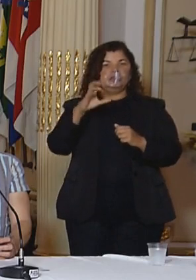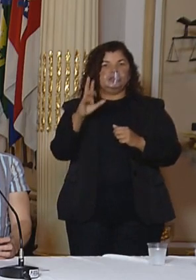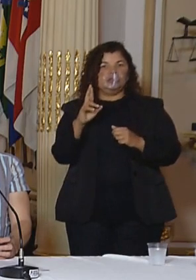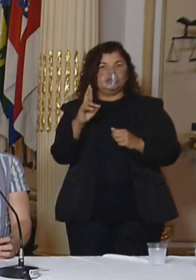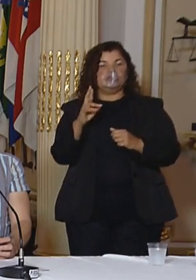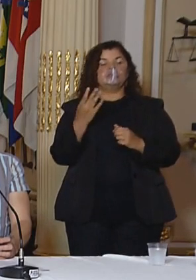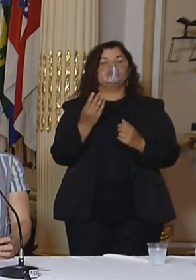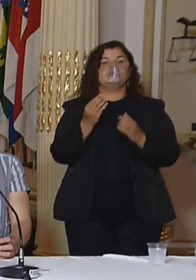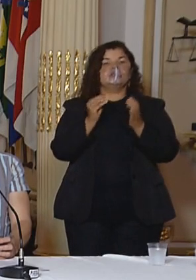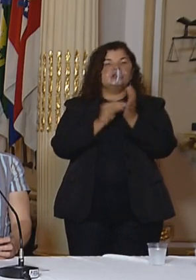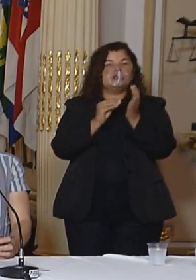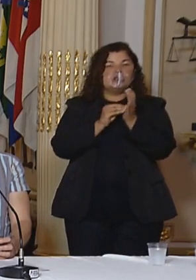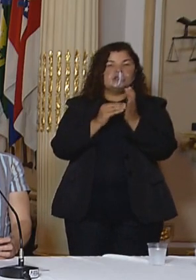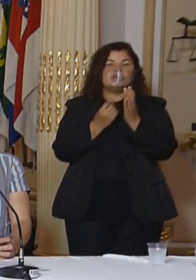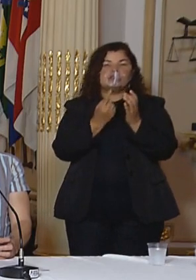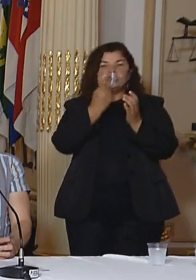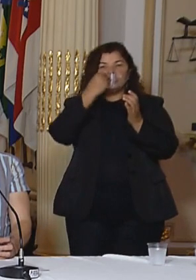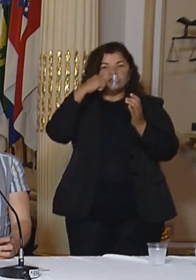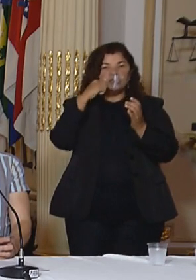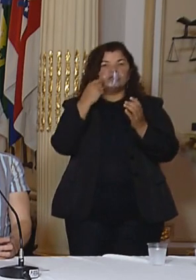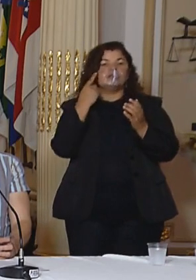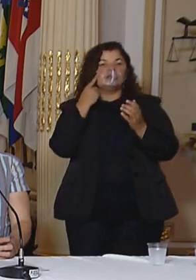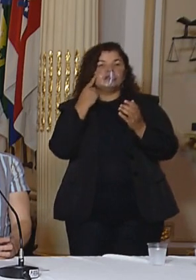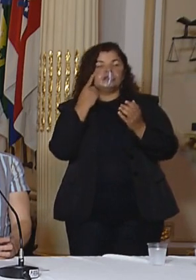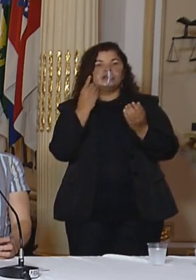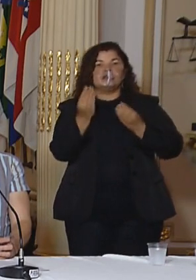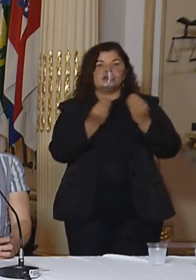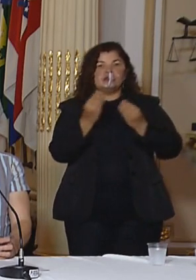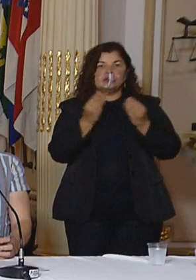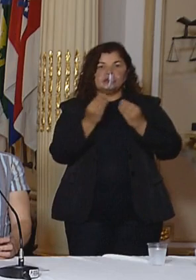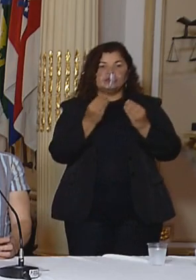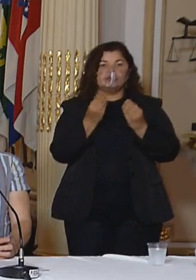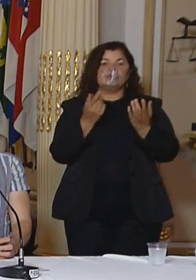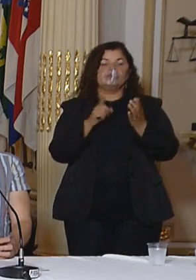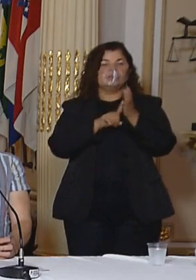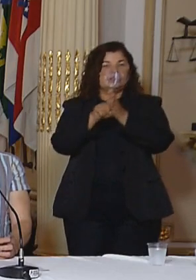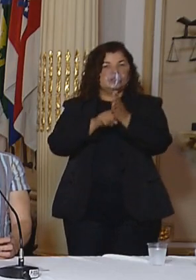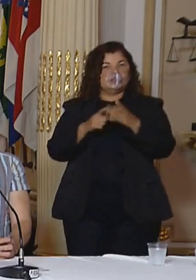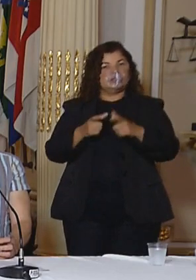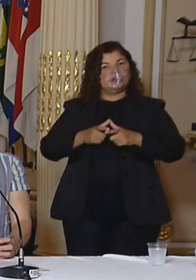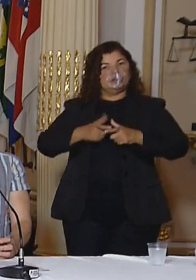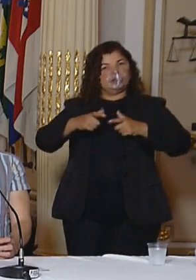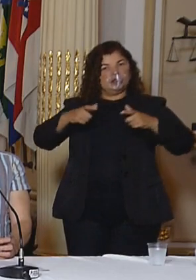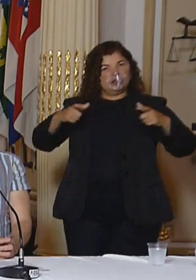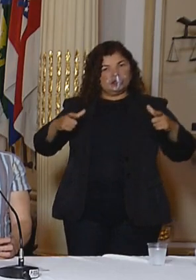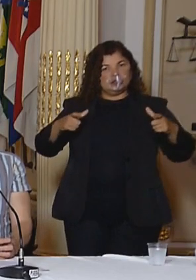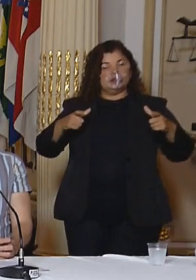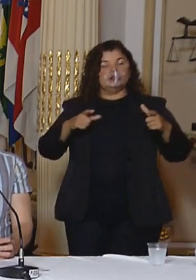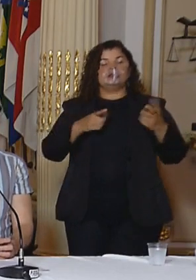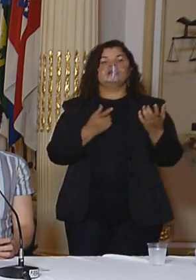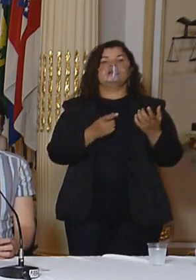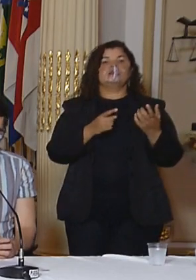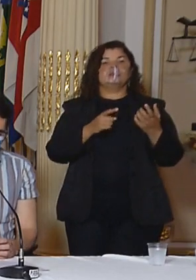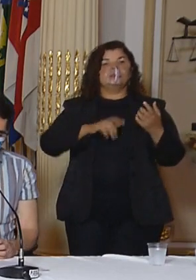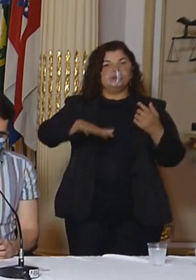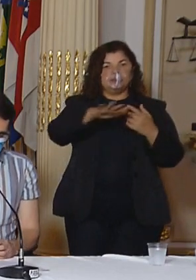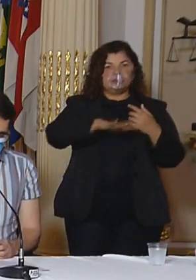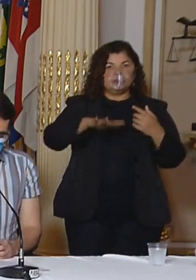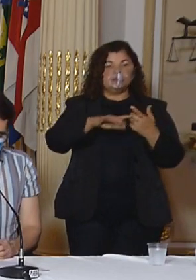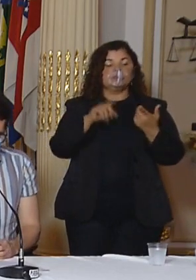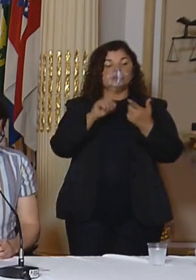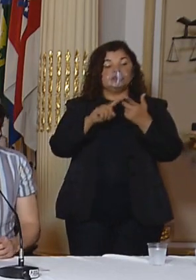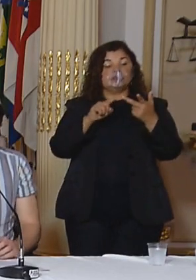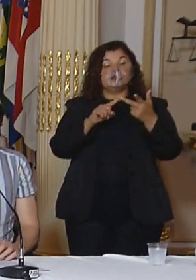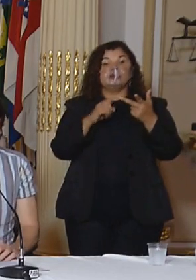molecular, para ampliar sua capacidade de resolução de testes. Temos uma iniciativa muito importante que eu queria registrar